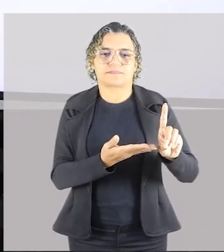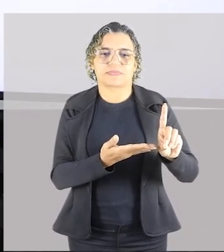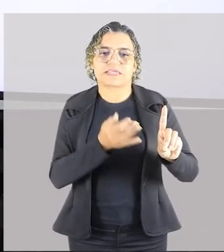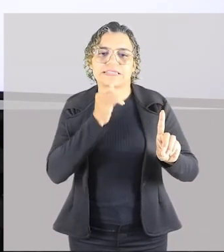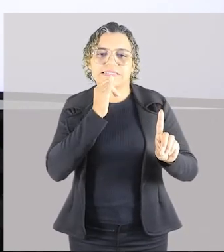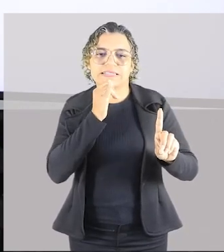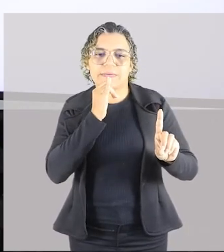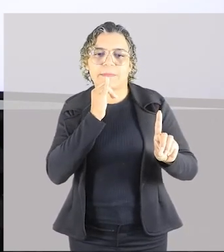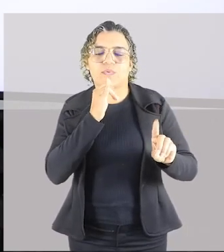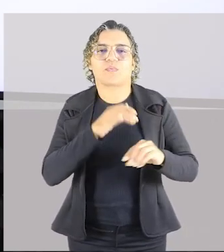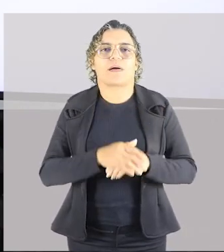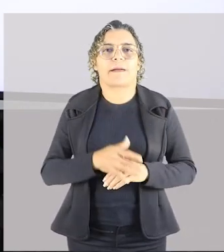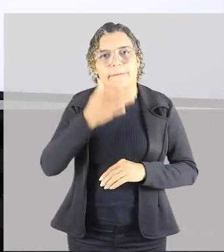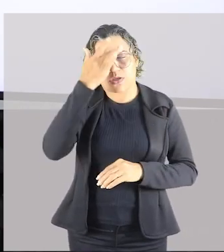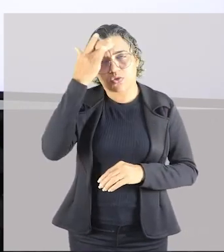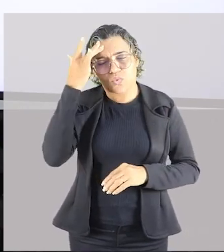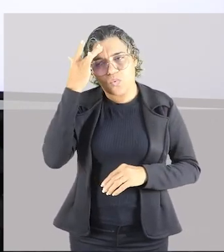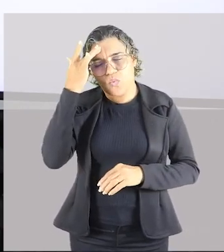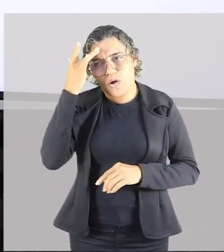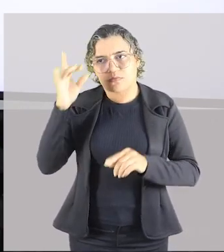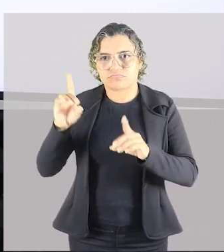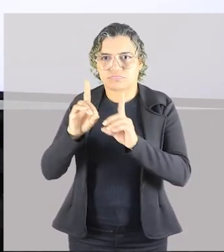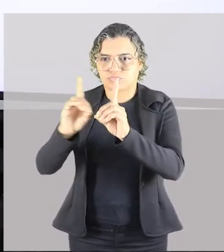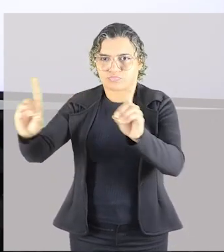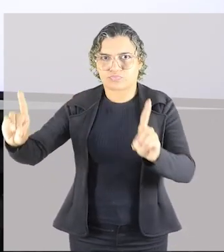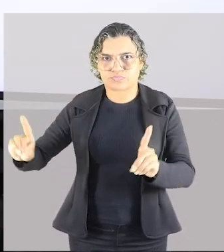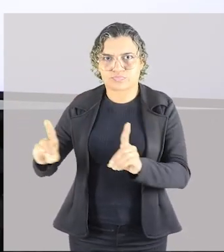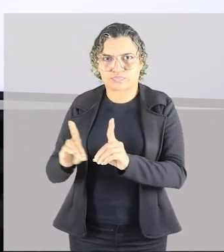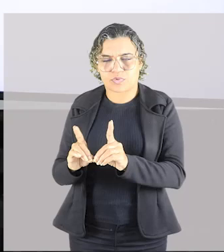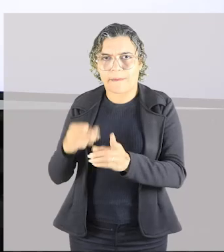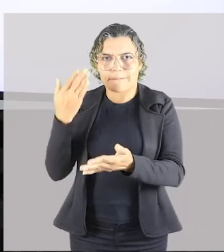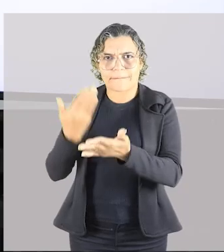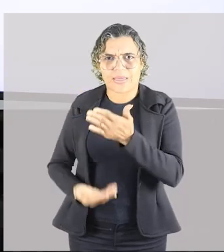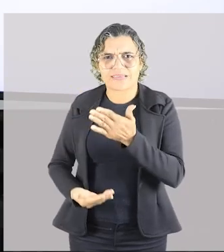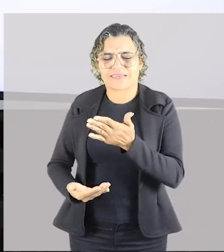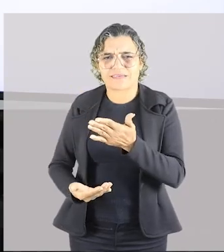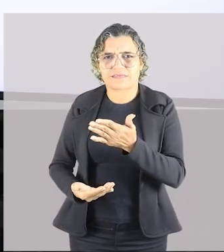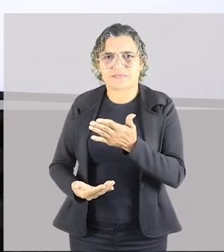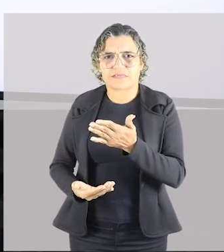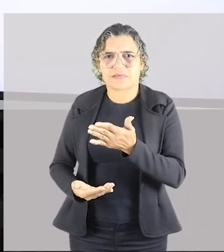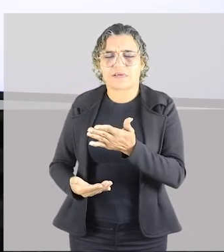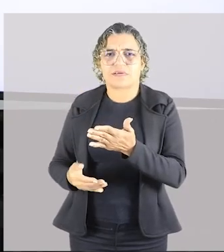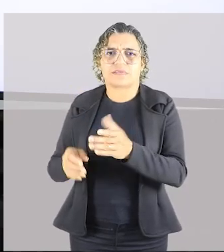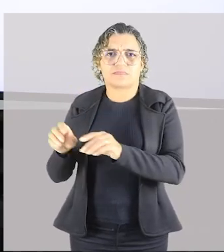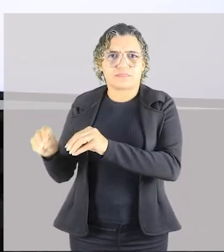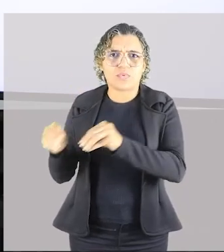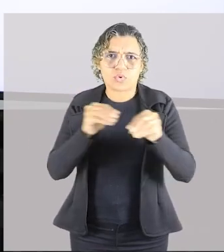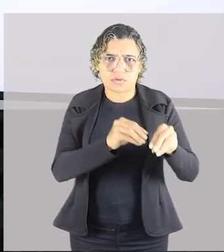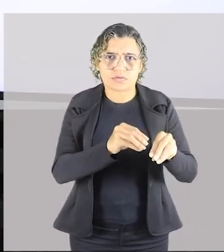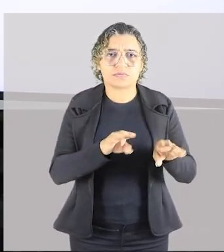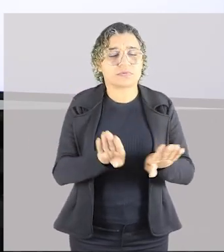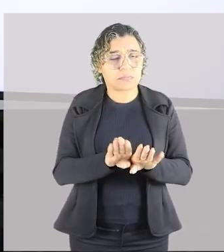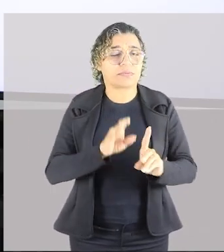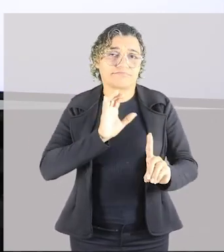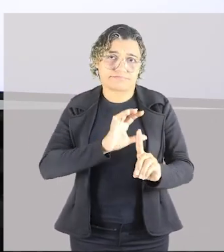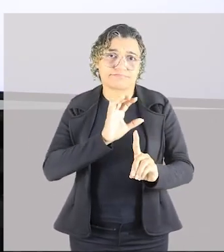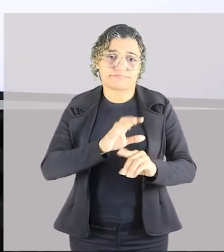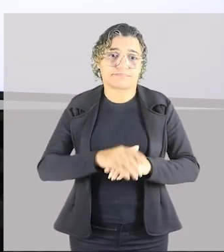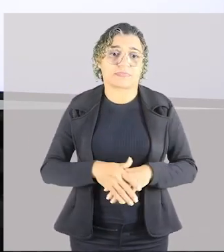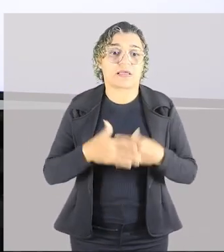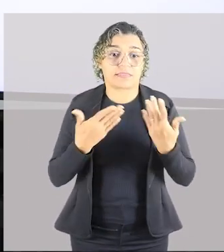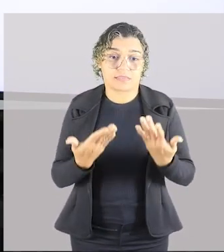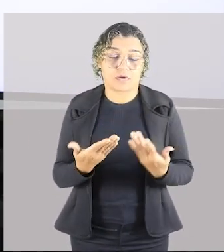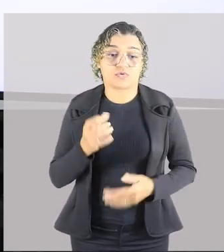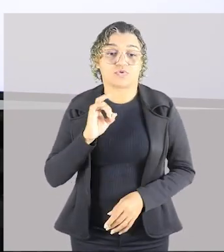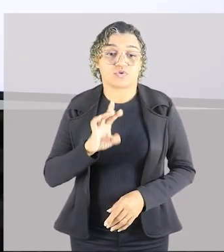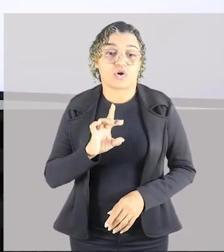ou seja, o trabalhador perdendo suas terras e pequenas pessoas concentrando grandes propriedades? Com certeza. Então, o que